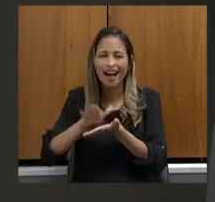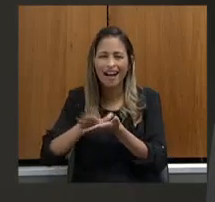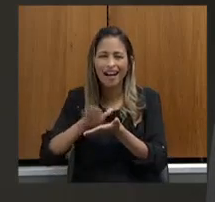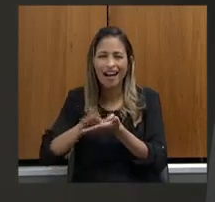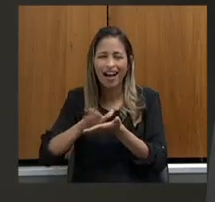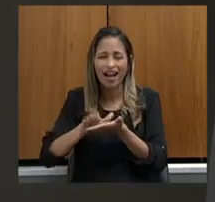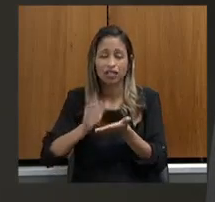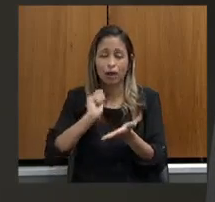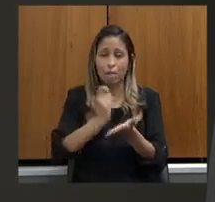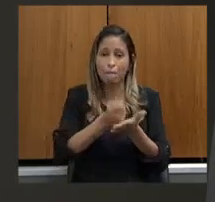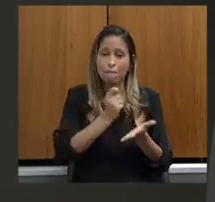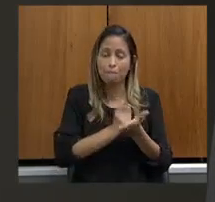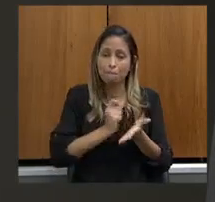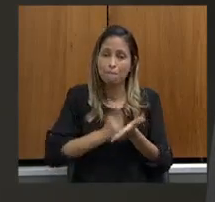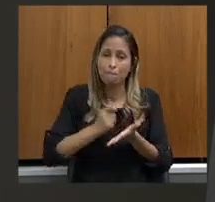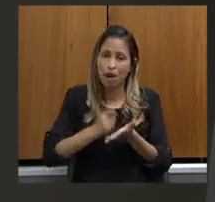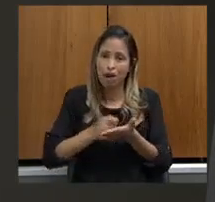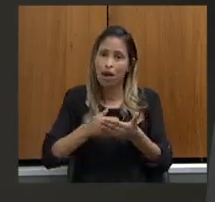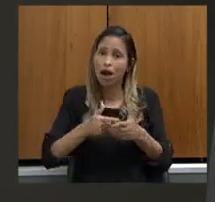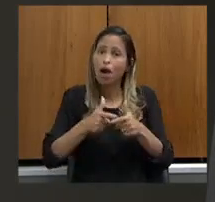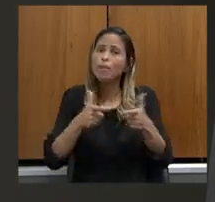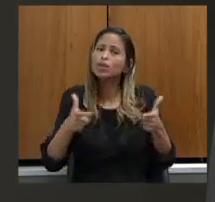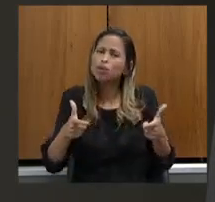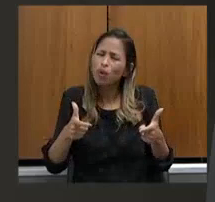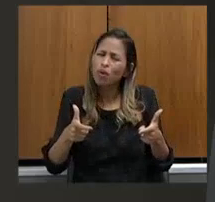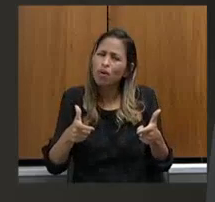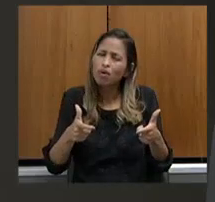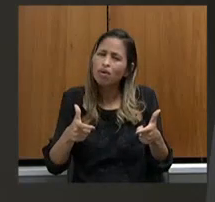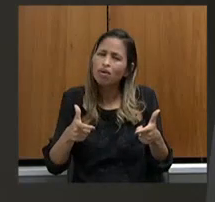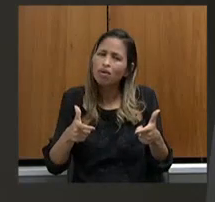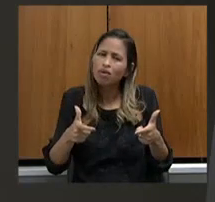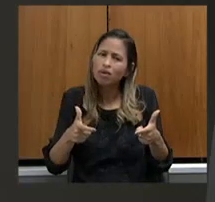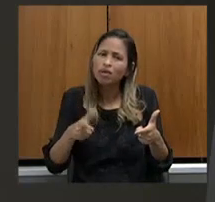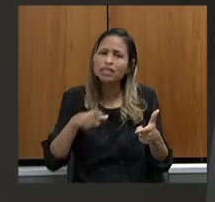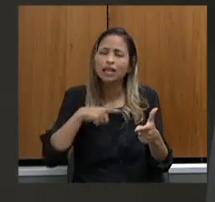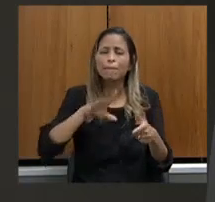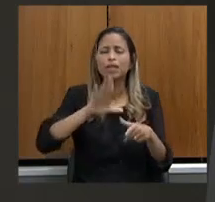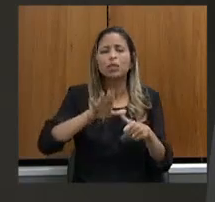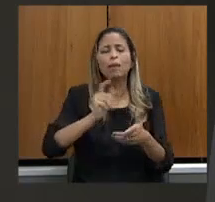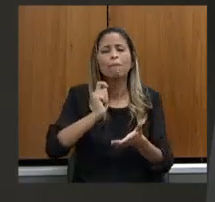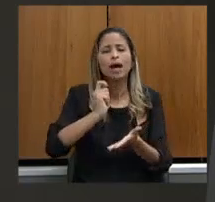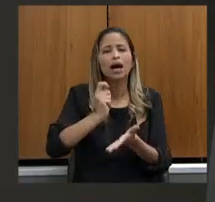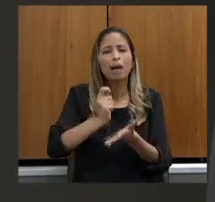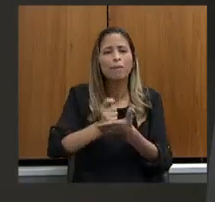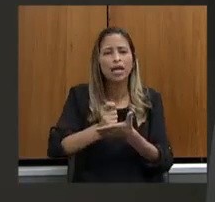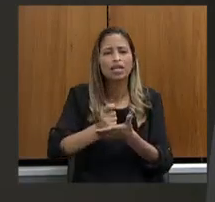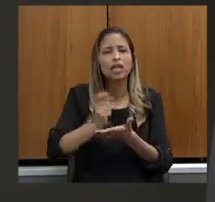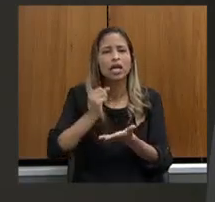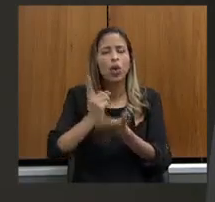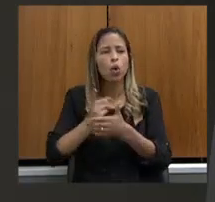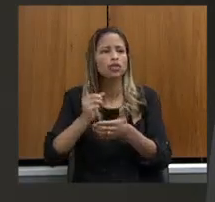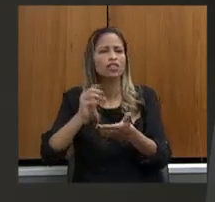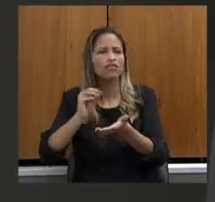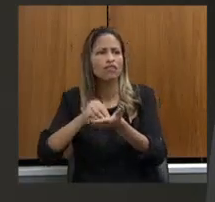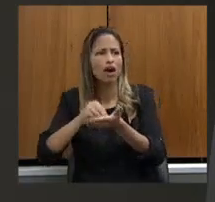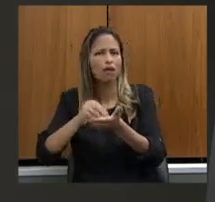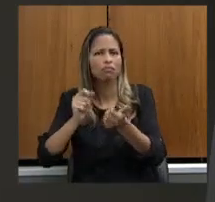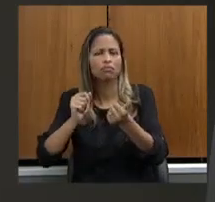restos a pagar processadas ampliou que abrangem aí os pagamentos que encontram pendentes